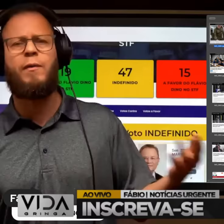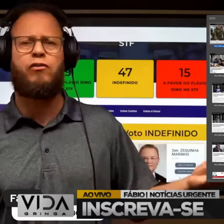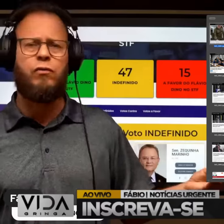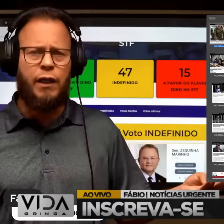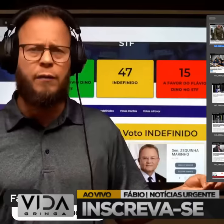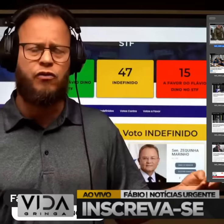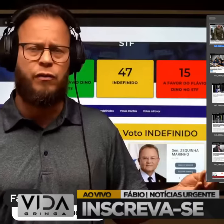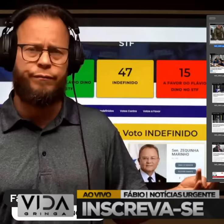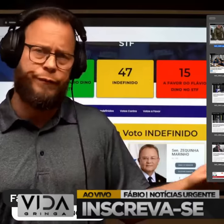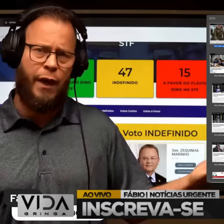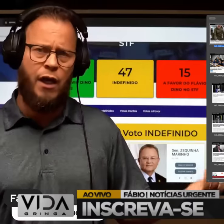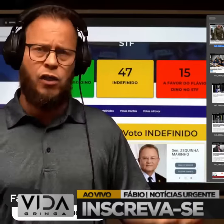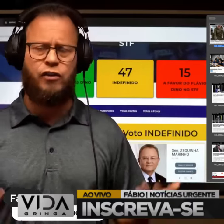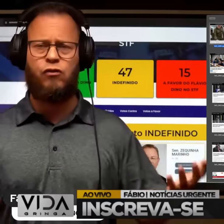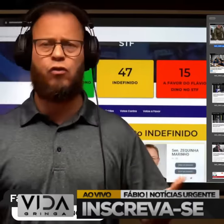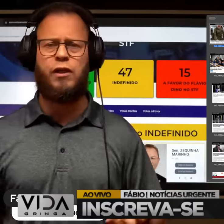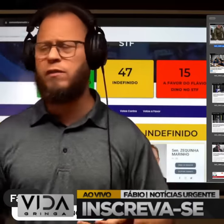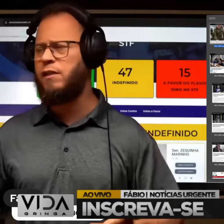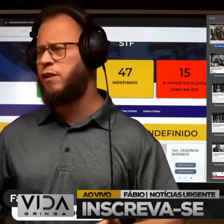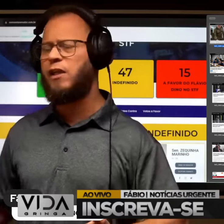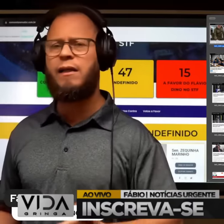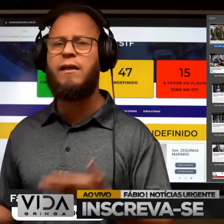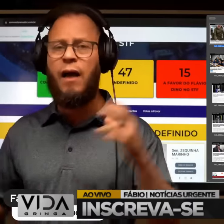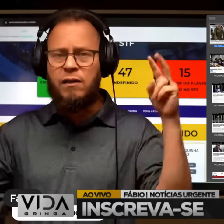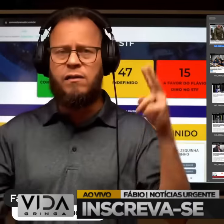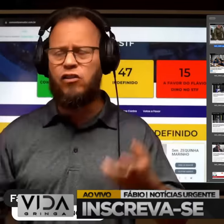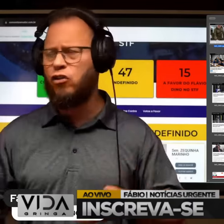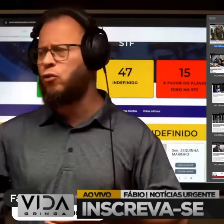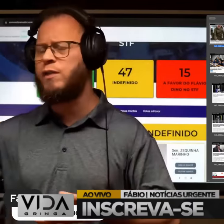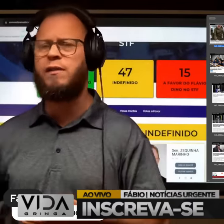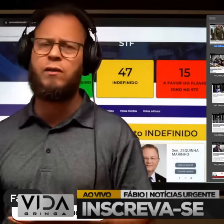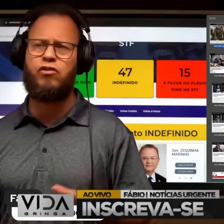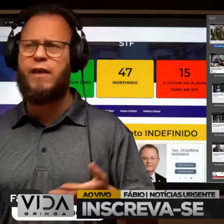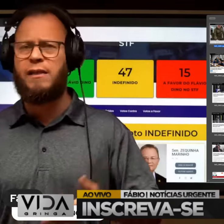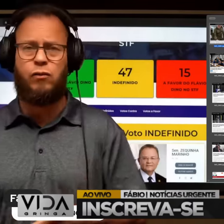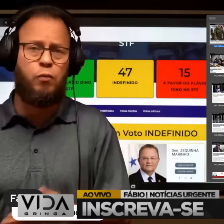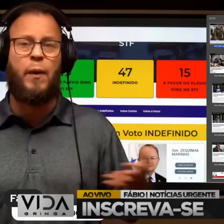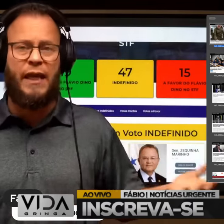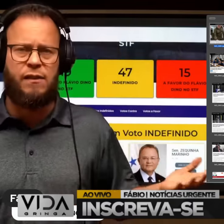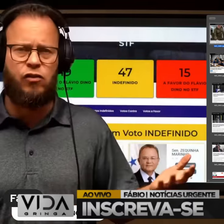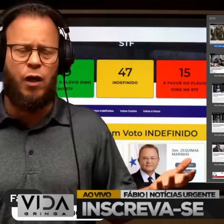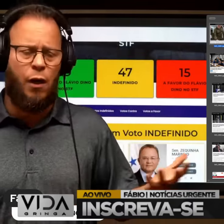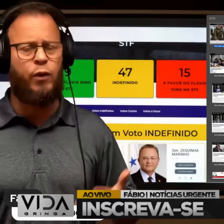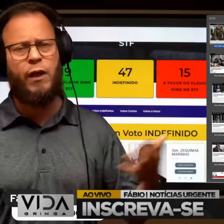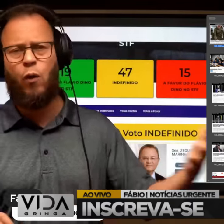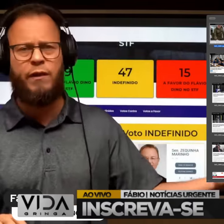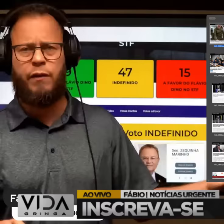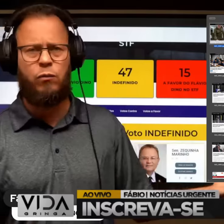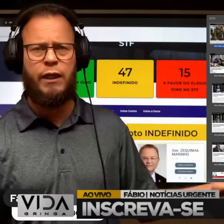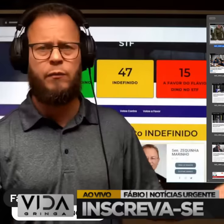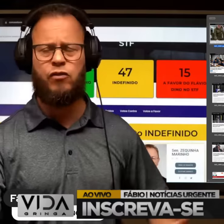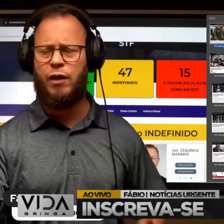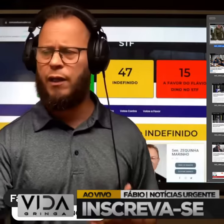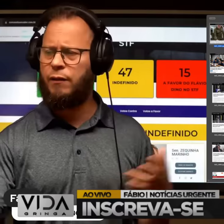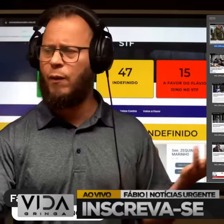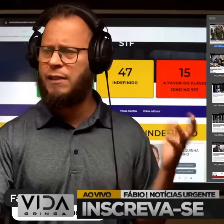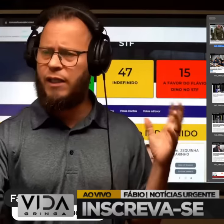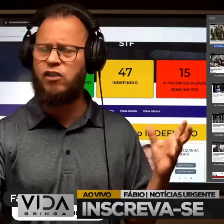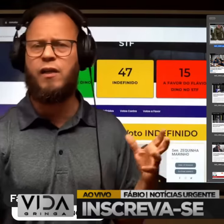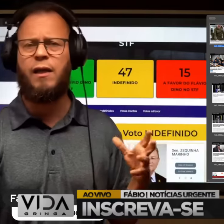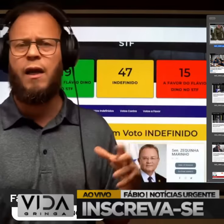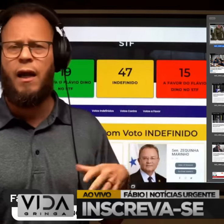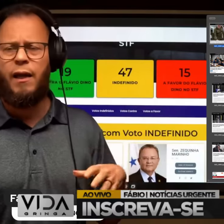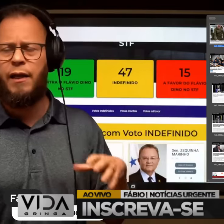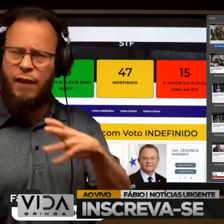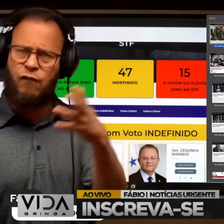tinham cometido crimes. Né? Estados Unidos existem crianças de 12 anos, 10 anos presas. Por quê? Cometeram crimes. Então